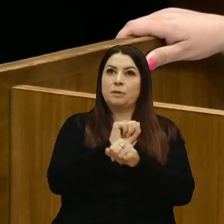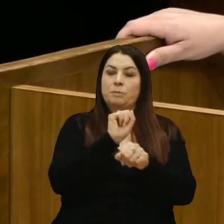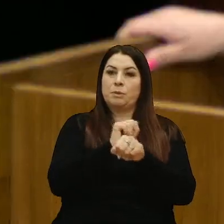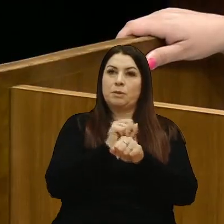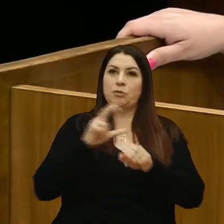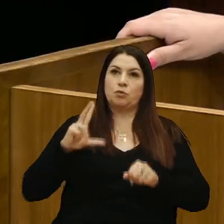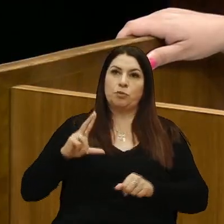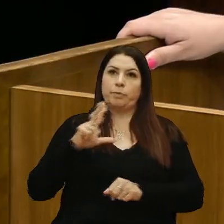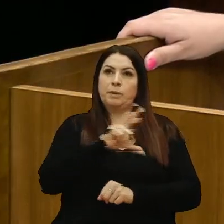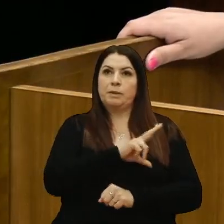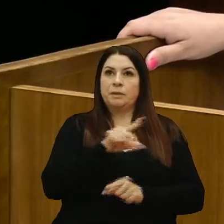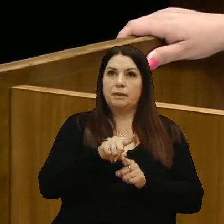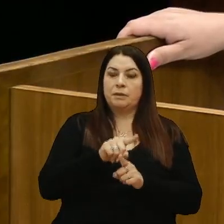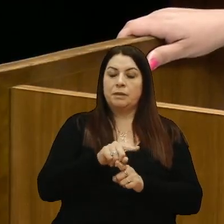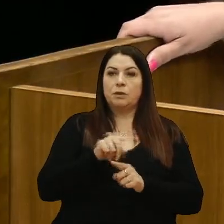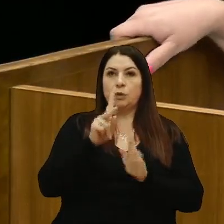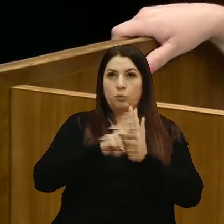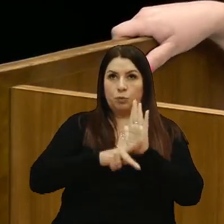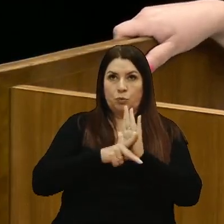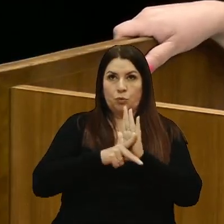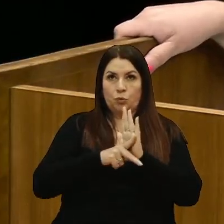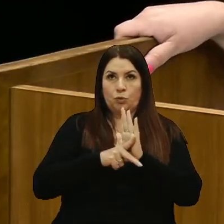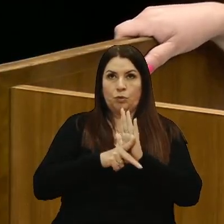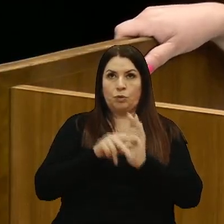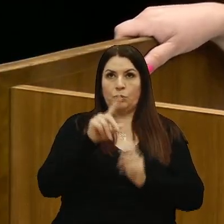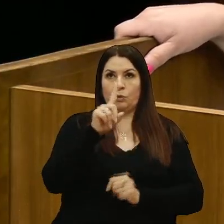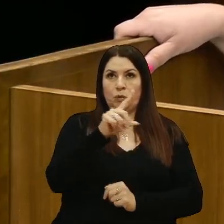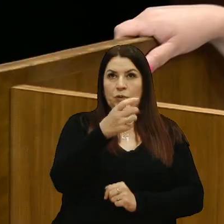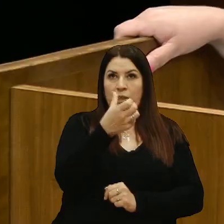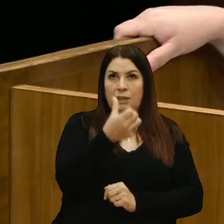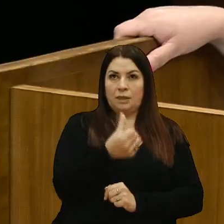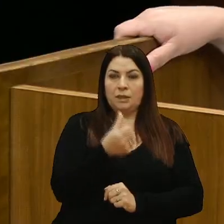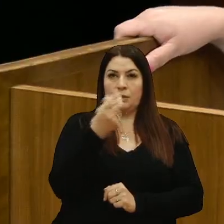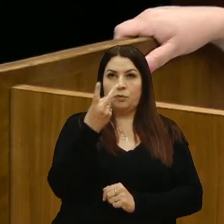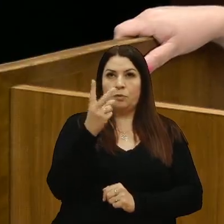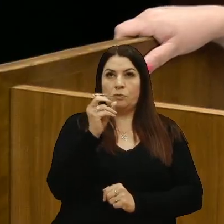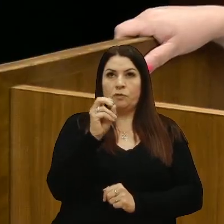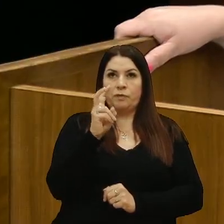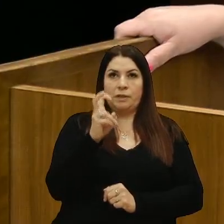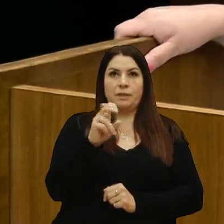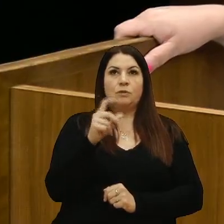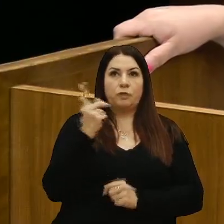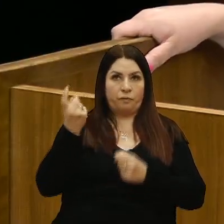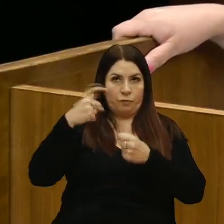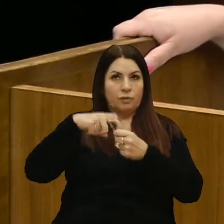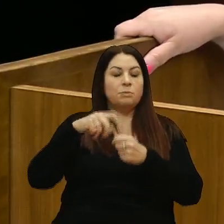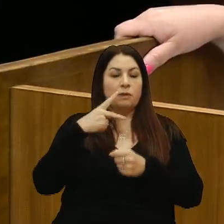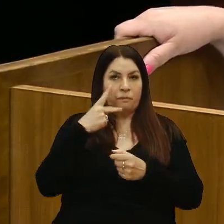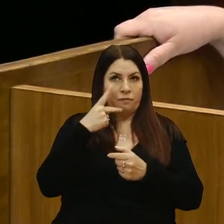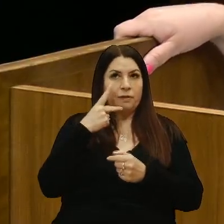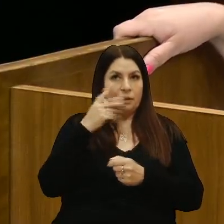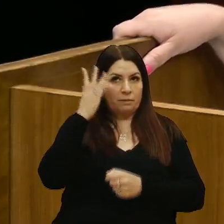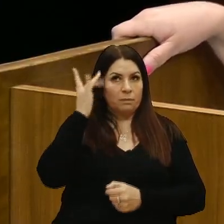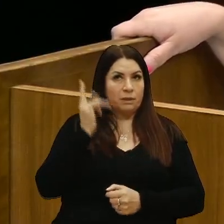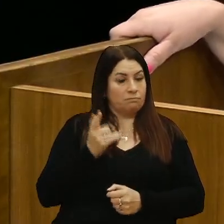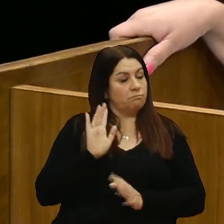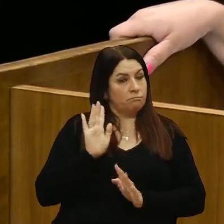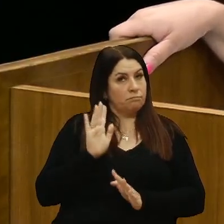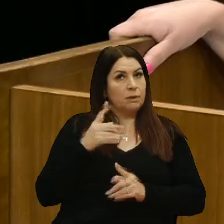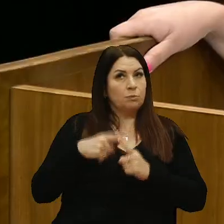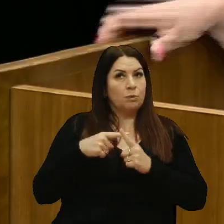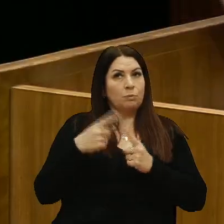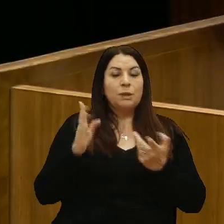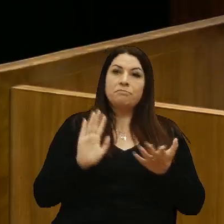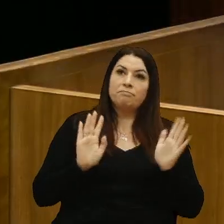de pacientes. E o nosso projeto, então, número 16, 2025, que nós voltaremos a falar amanhã, porque agora vai